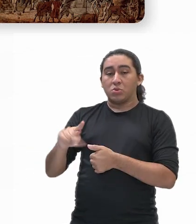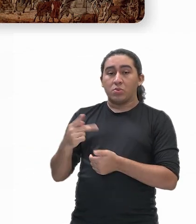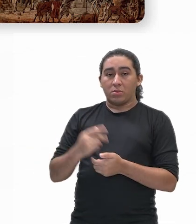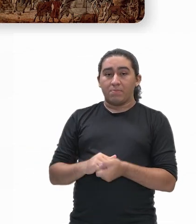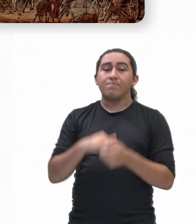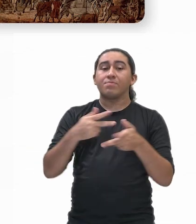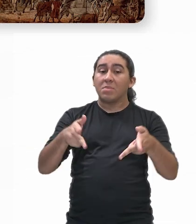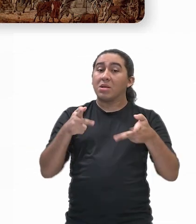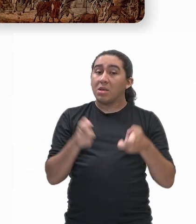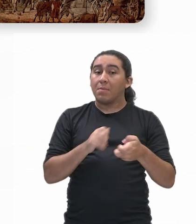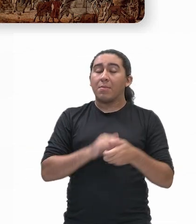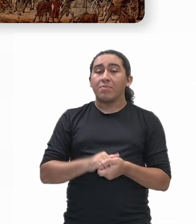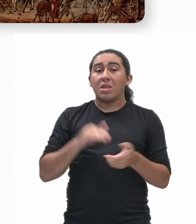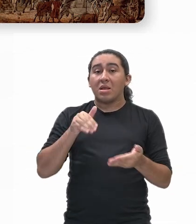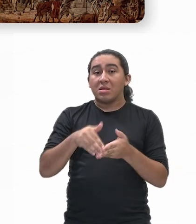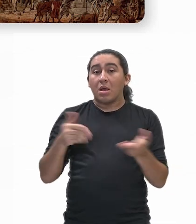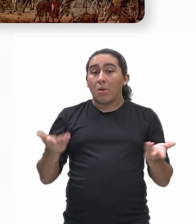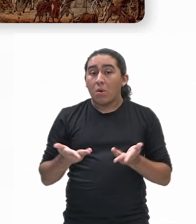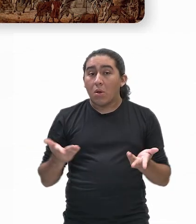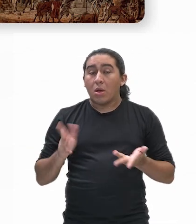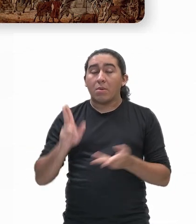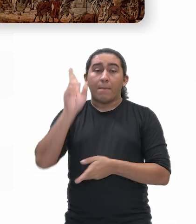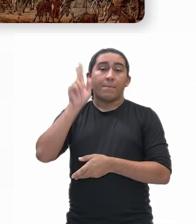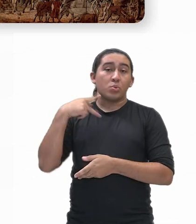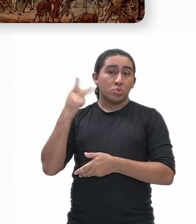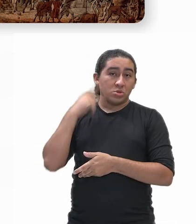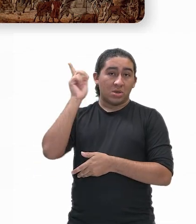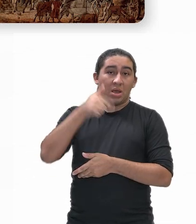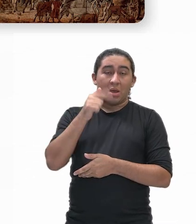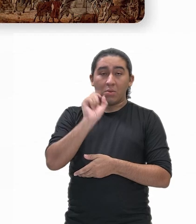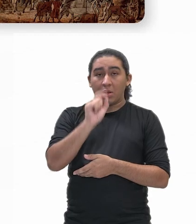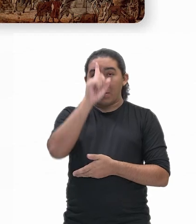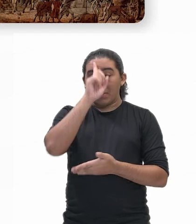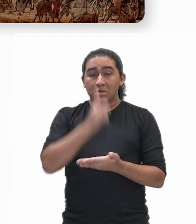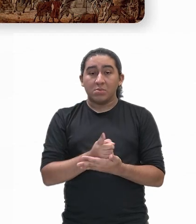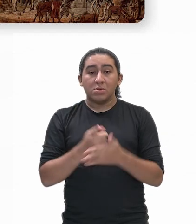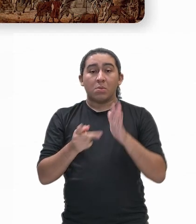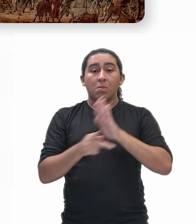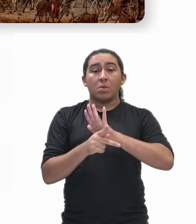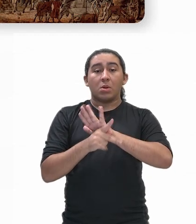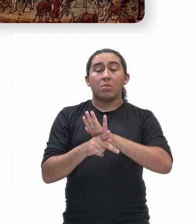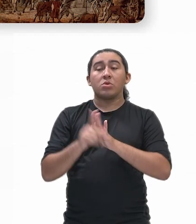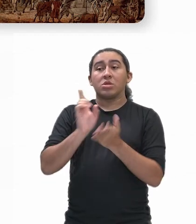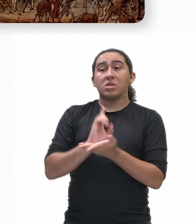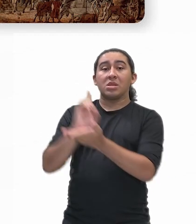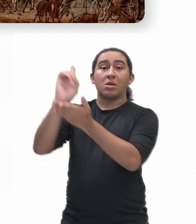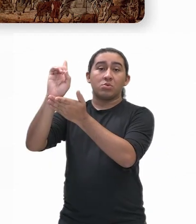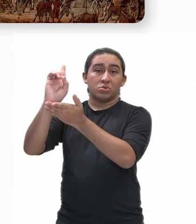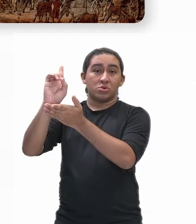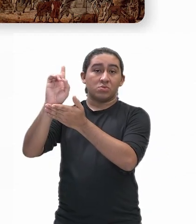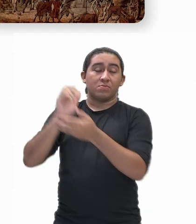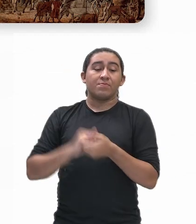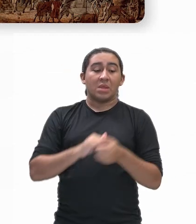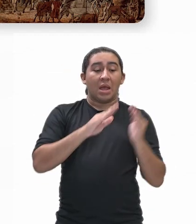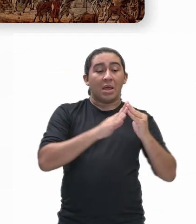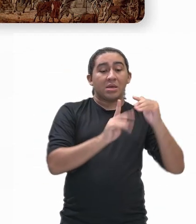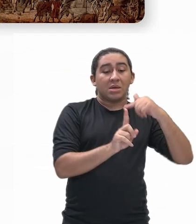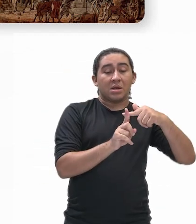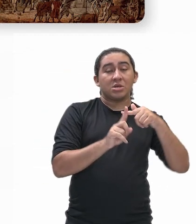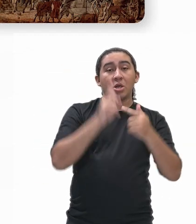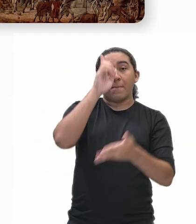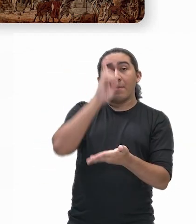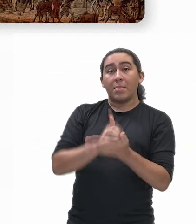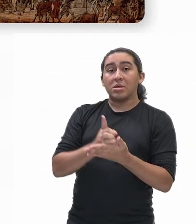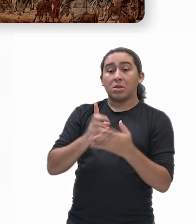Vejam, até então, a política era uma determinação de Deus, né? A igreja comandava